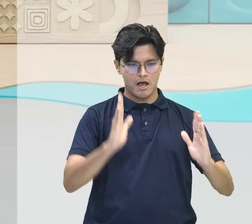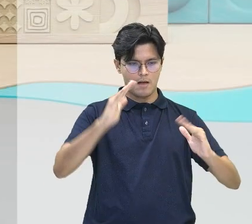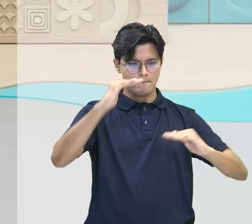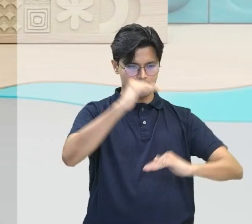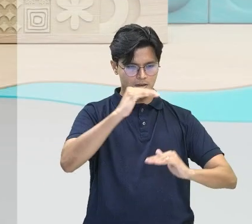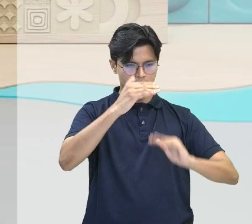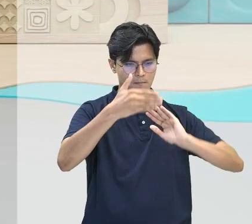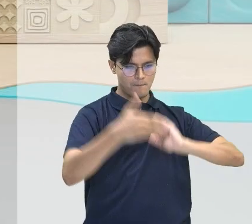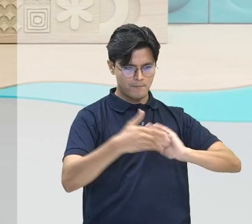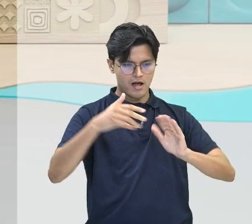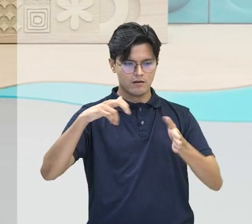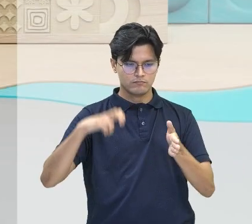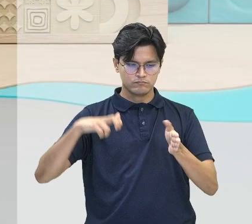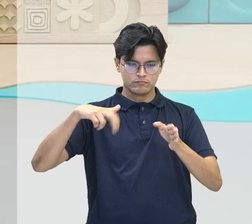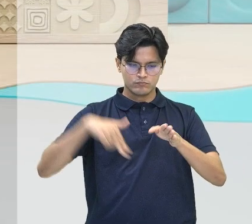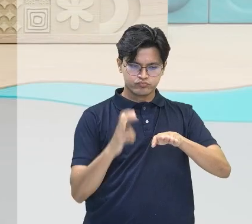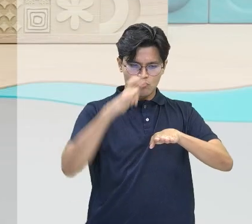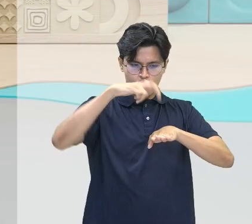ter que pular ali,